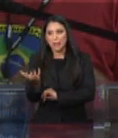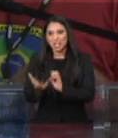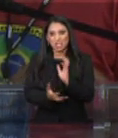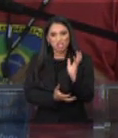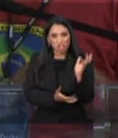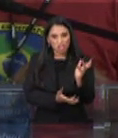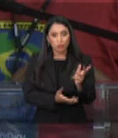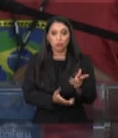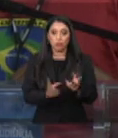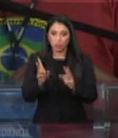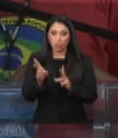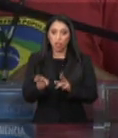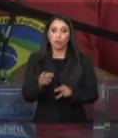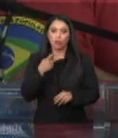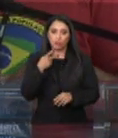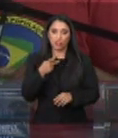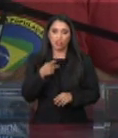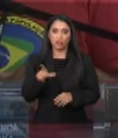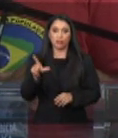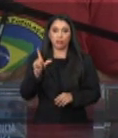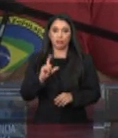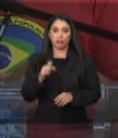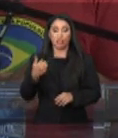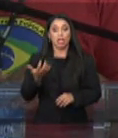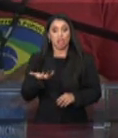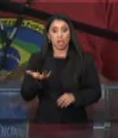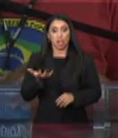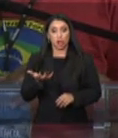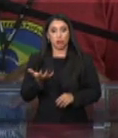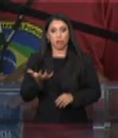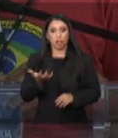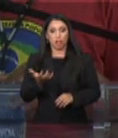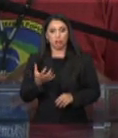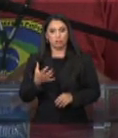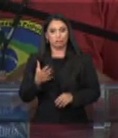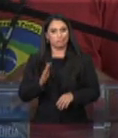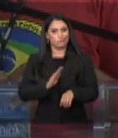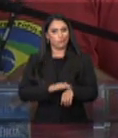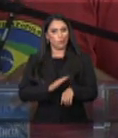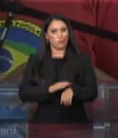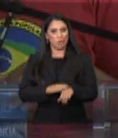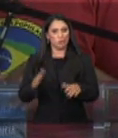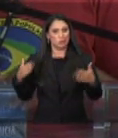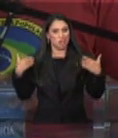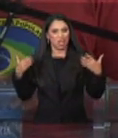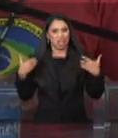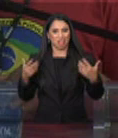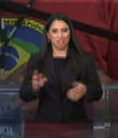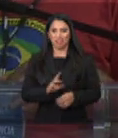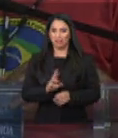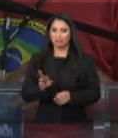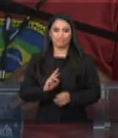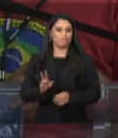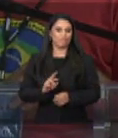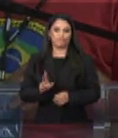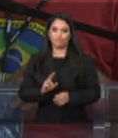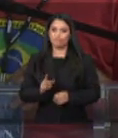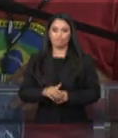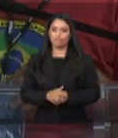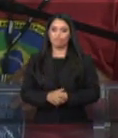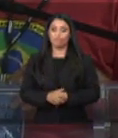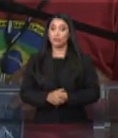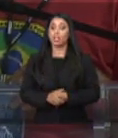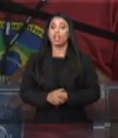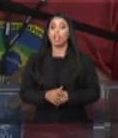muitos nos chamavam eu quero aqui não é o momento de alegria para nós é um momento de a gente